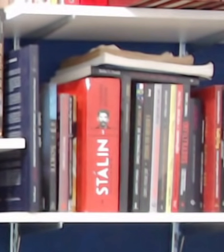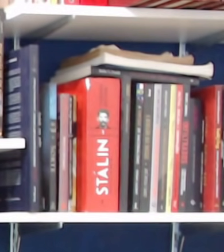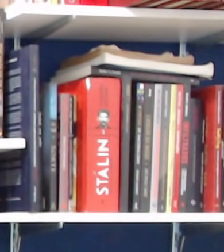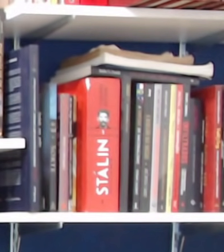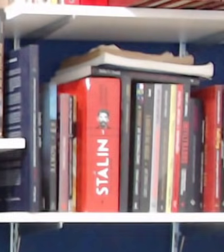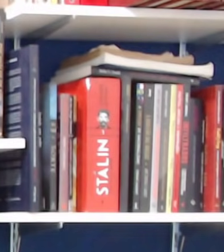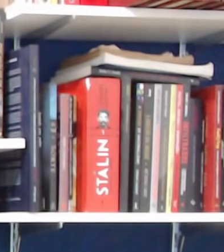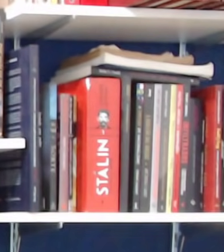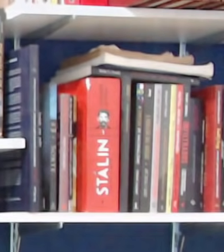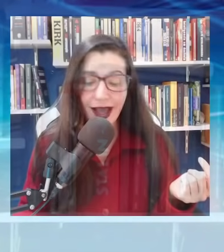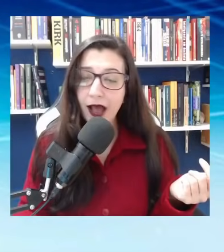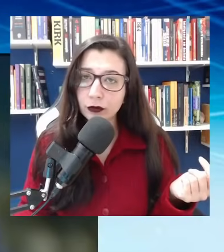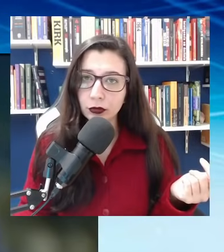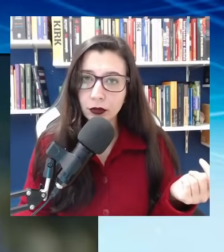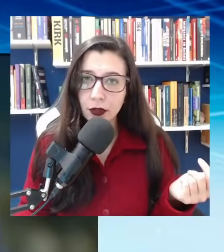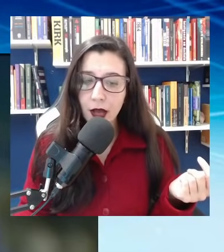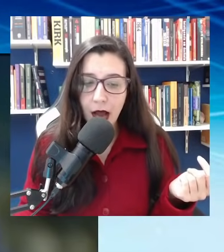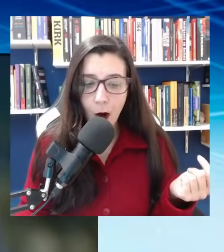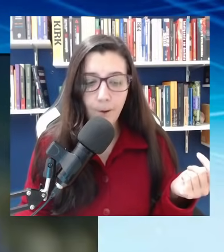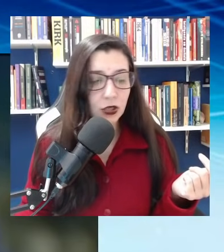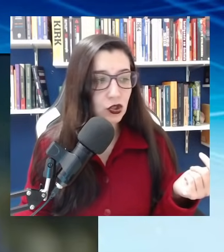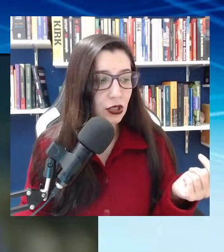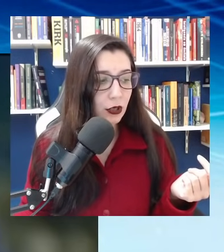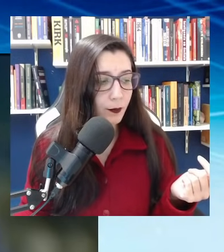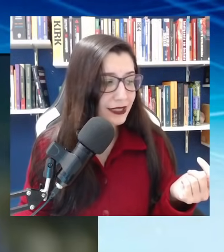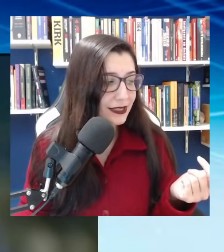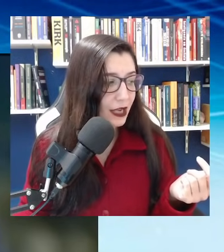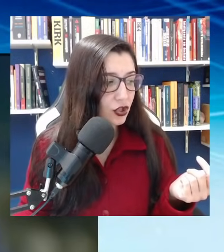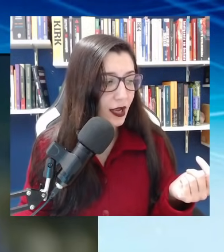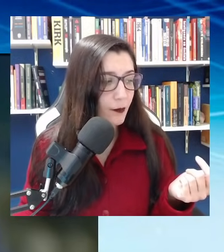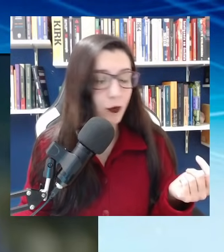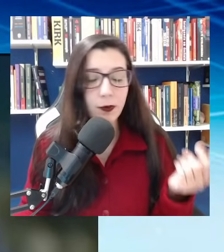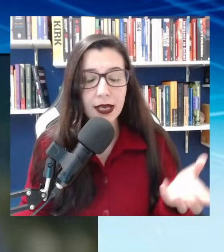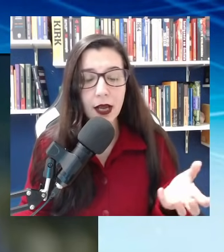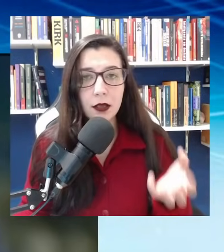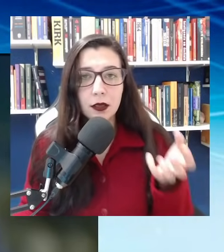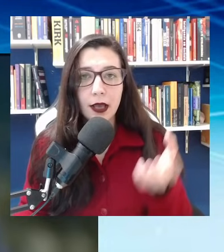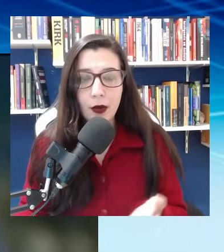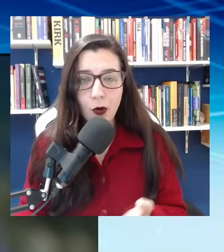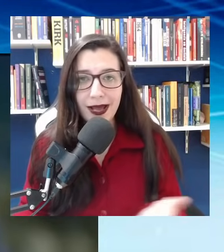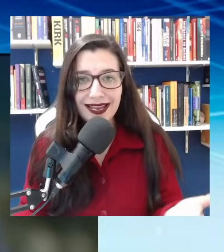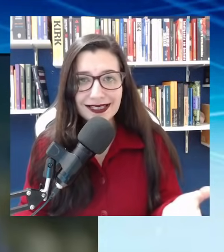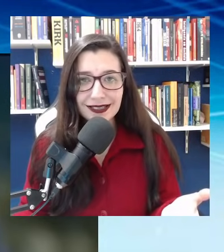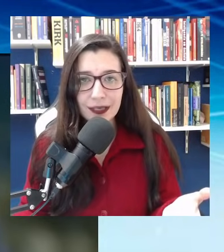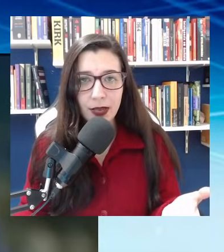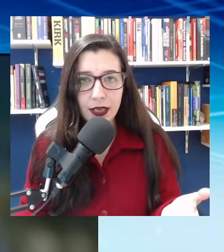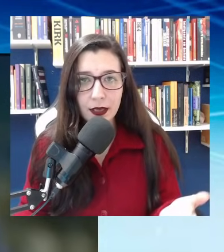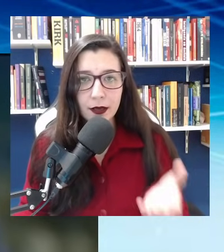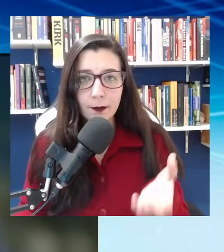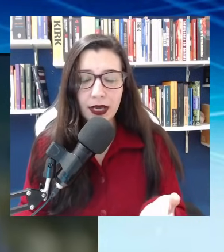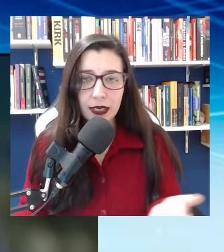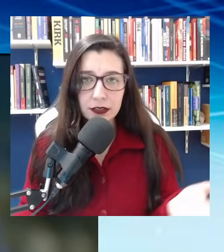que Randolfo Rodrigues está errado ao pedir que o presidente da República compareça à